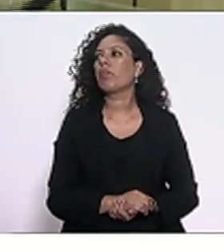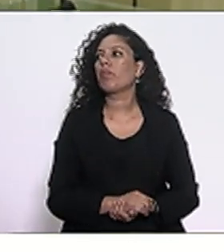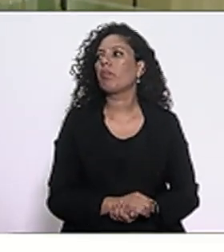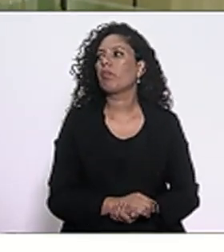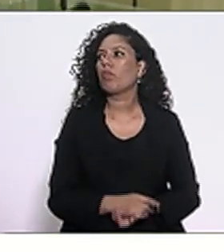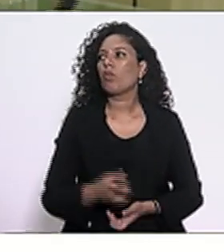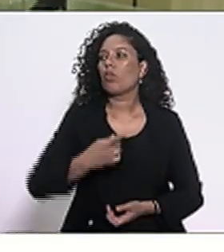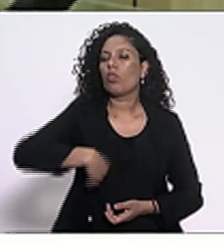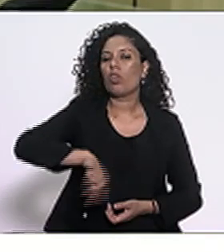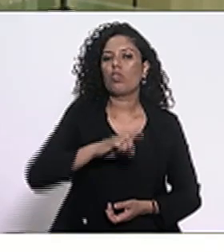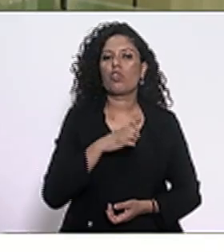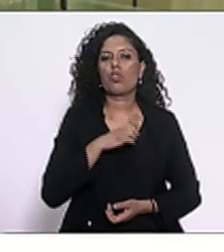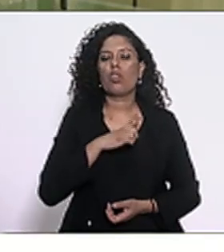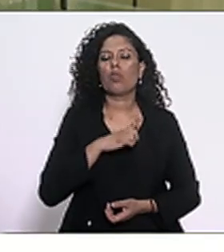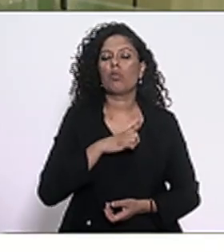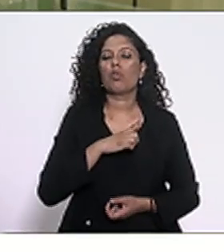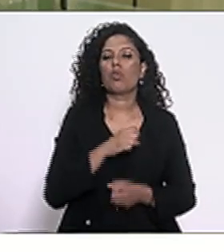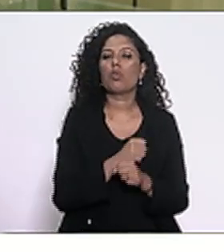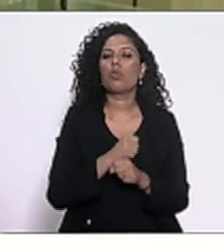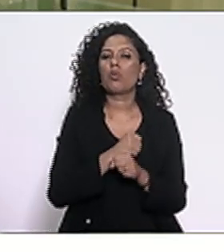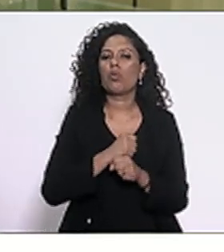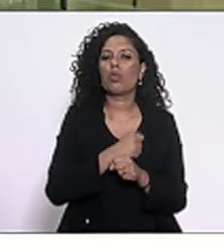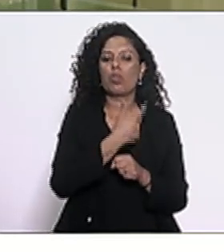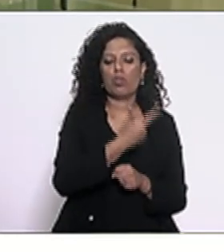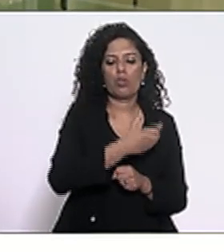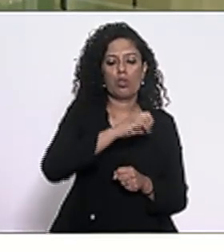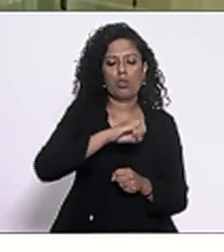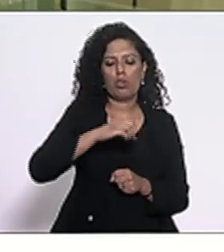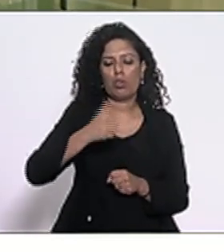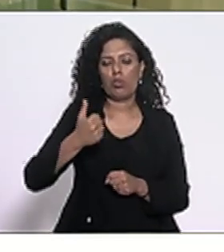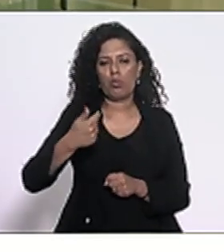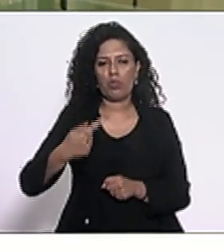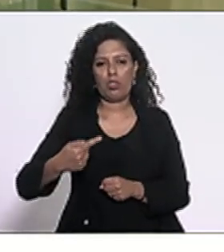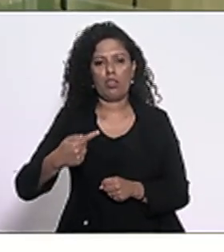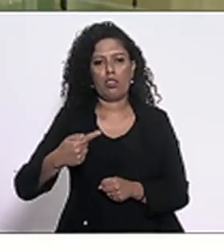gente teve, no ano de 2017,